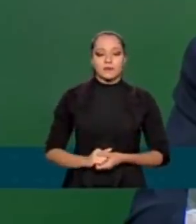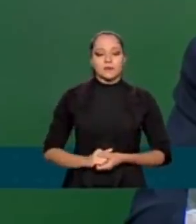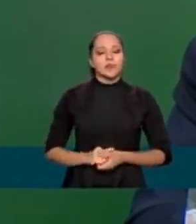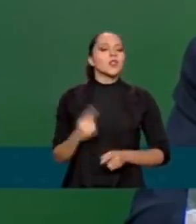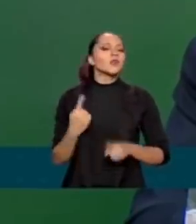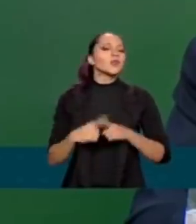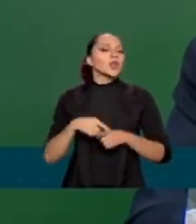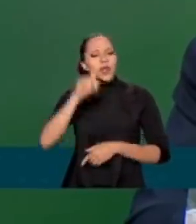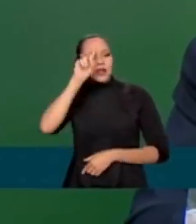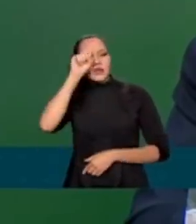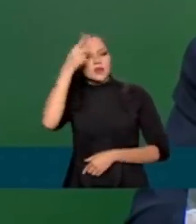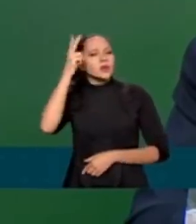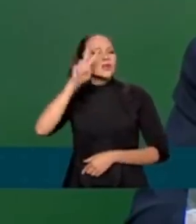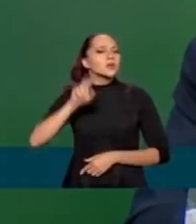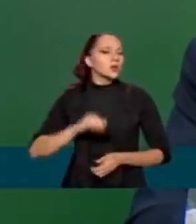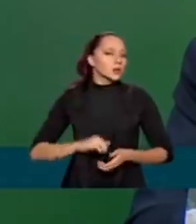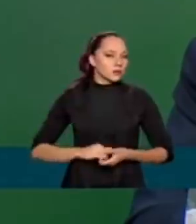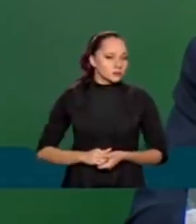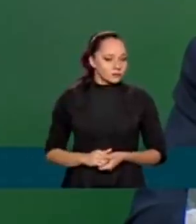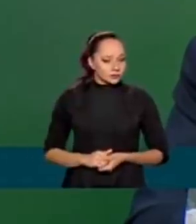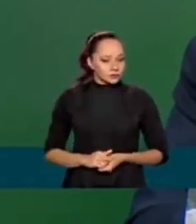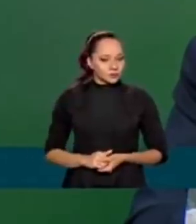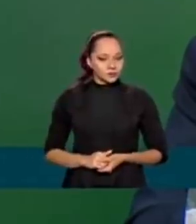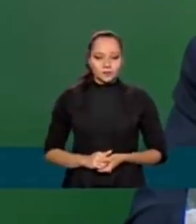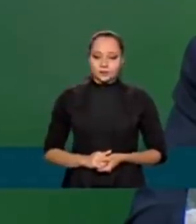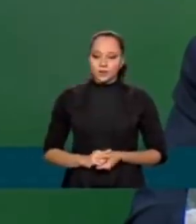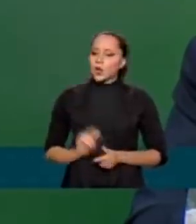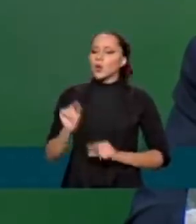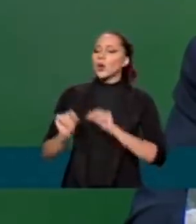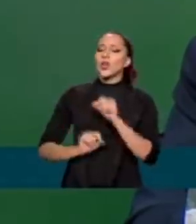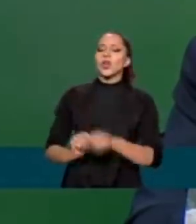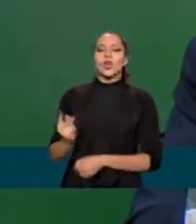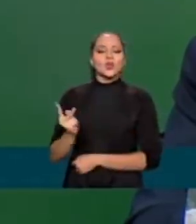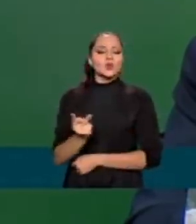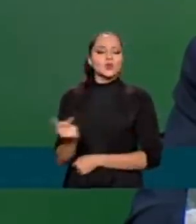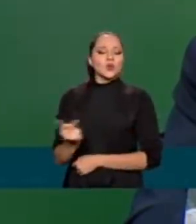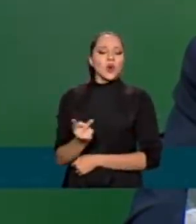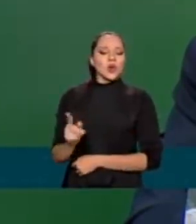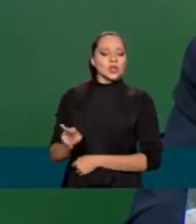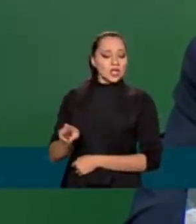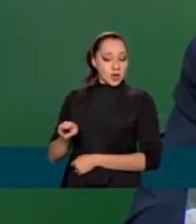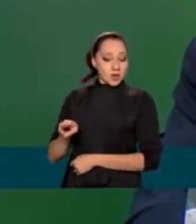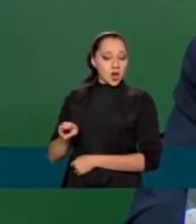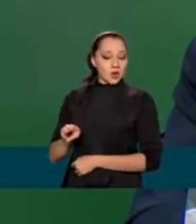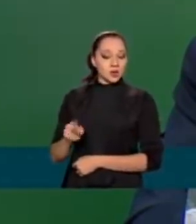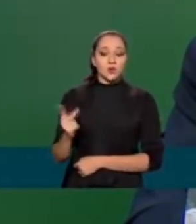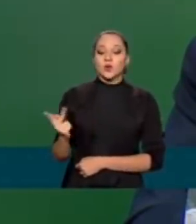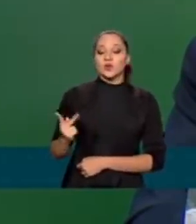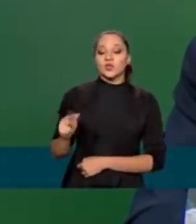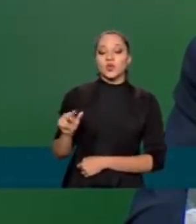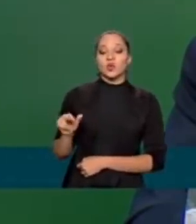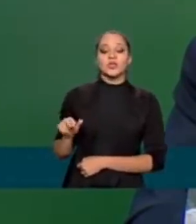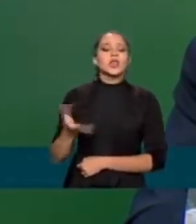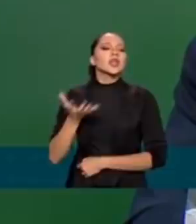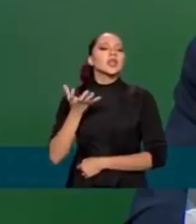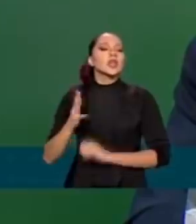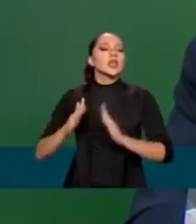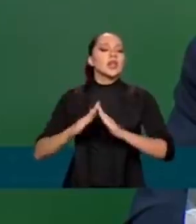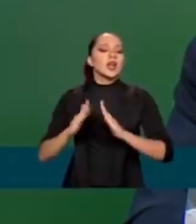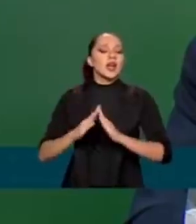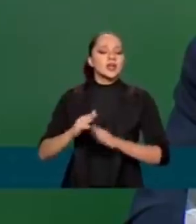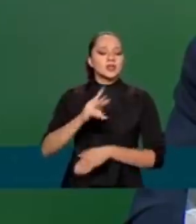Por que ele inventou essa história? O que os dois irmãos queriam na casa do presidente no